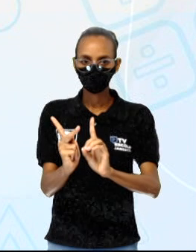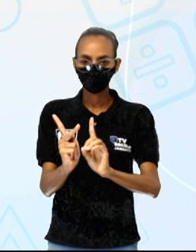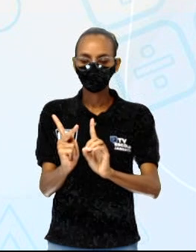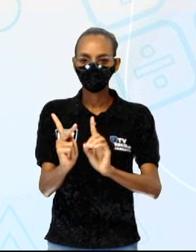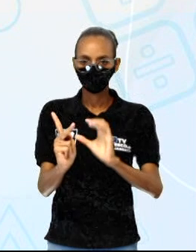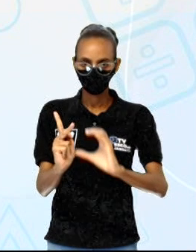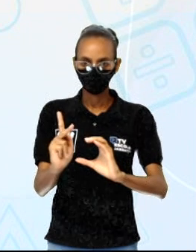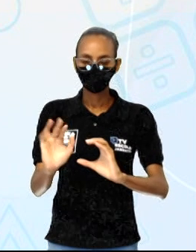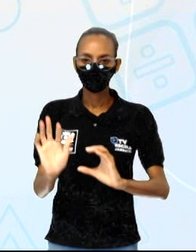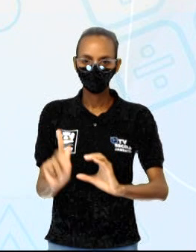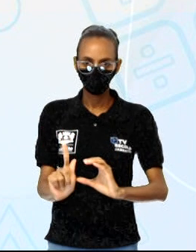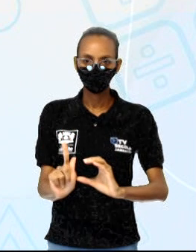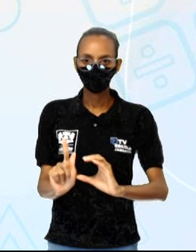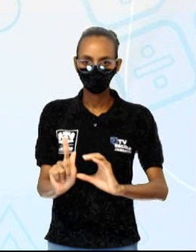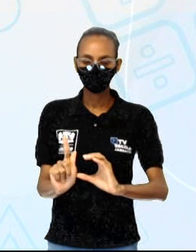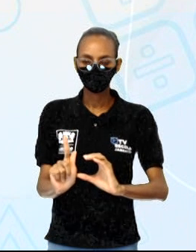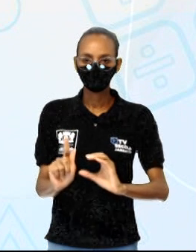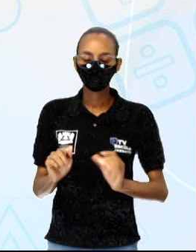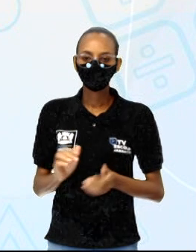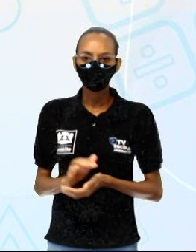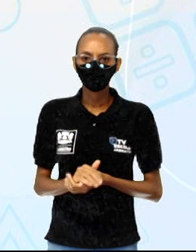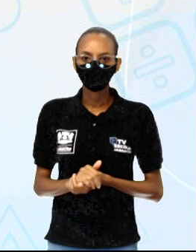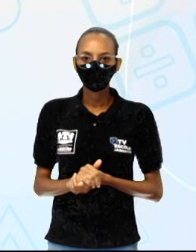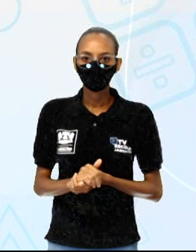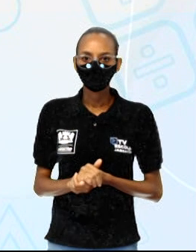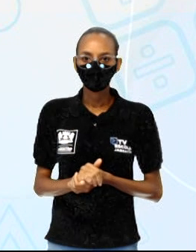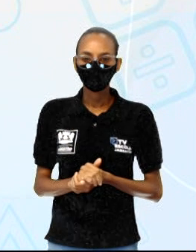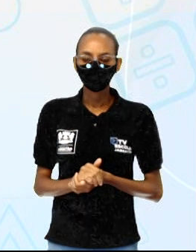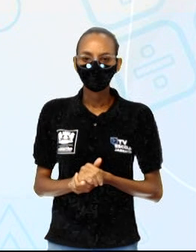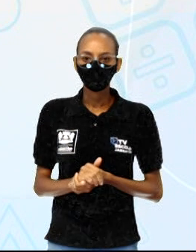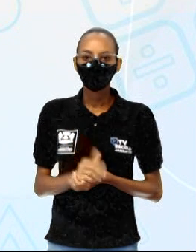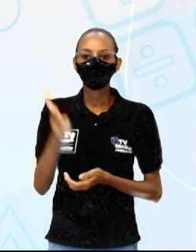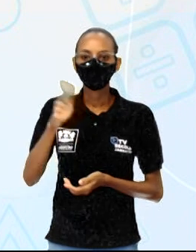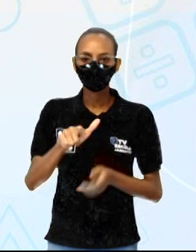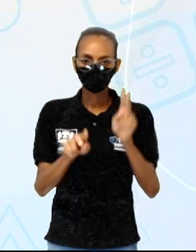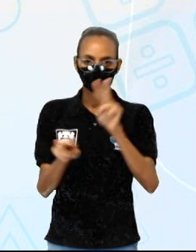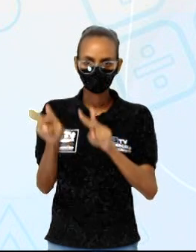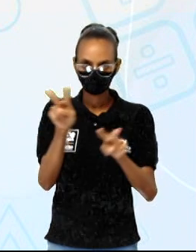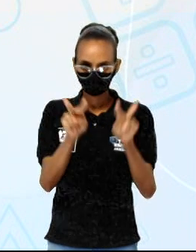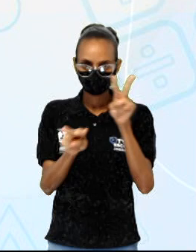G. O que é que a gente pode observar aqui?